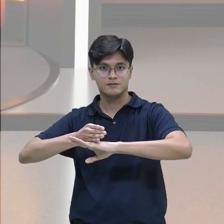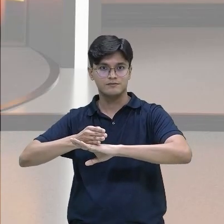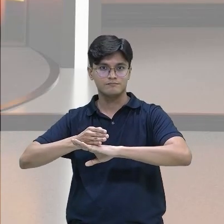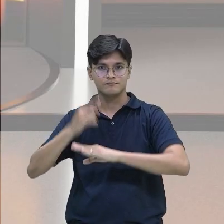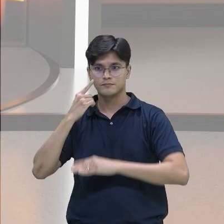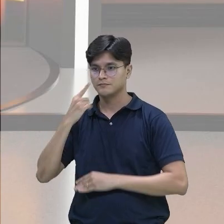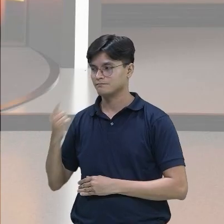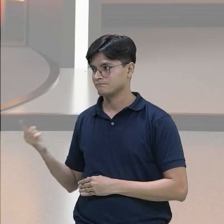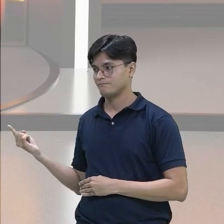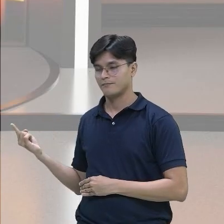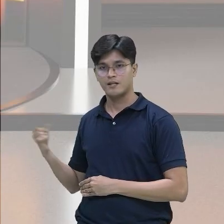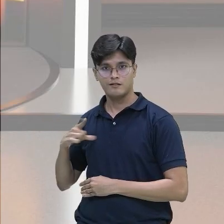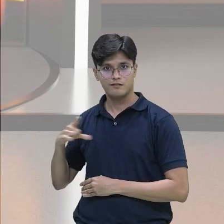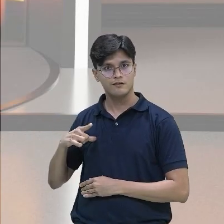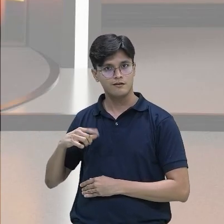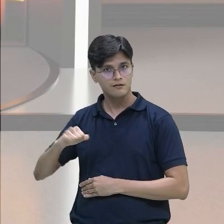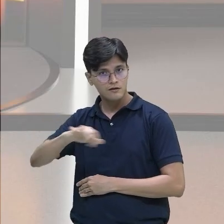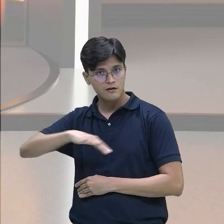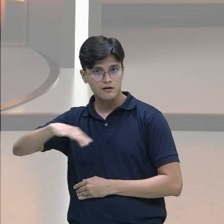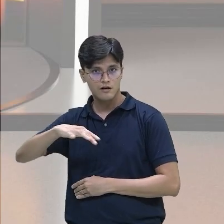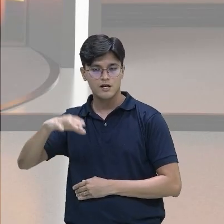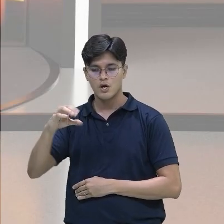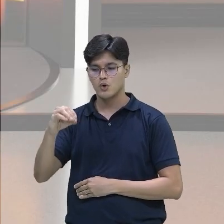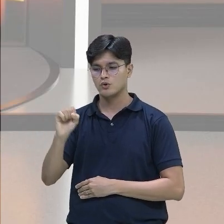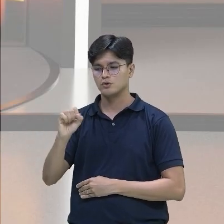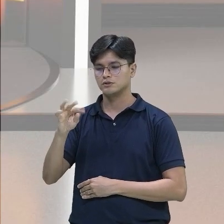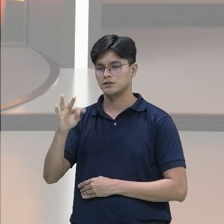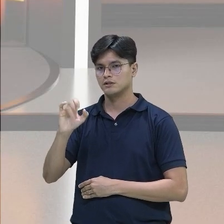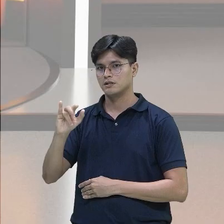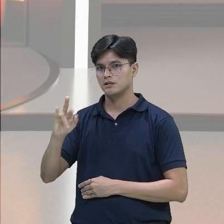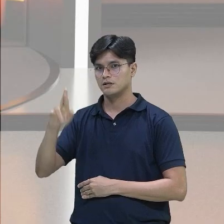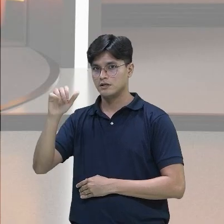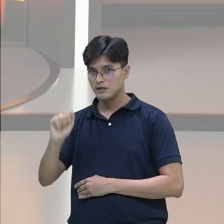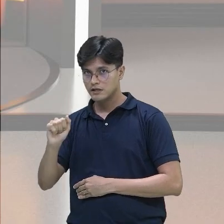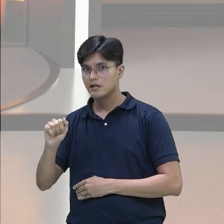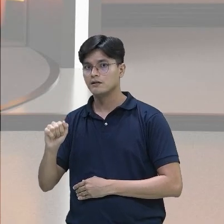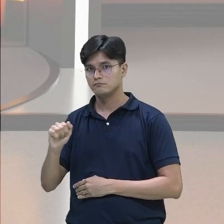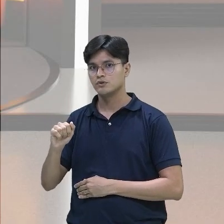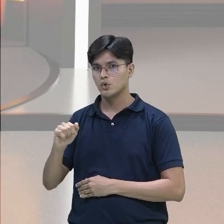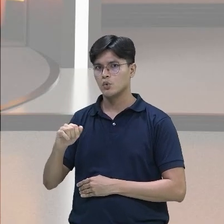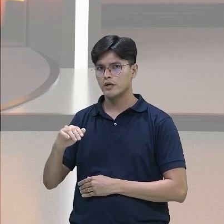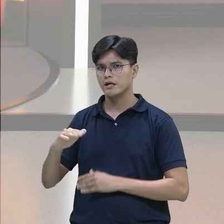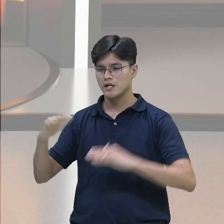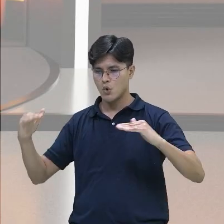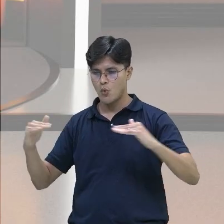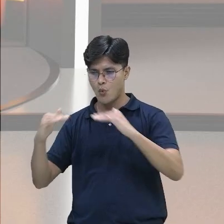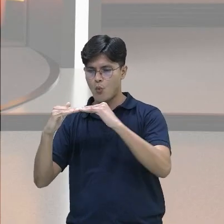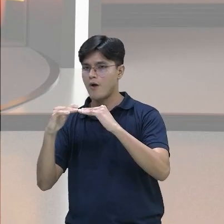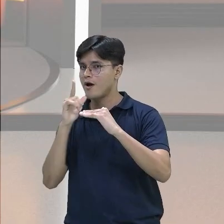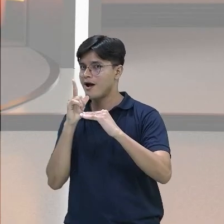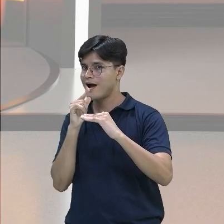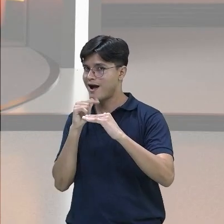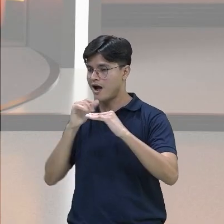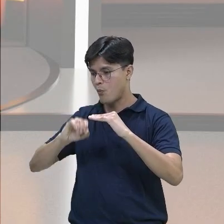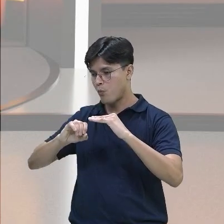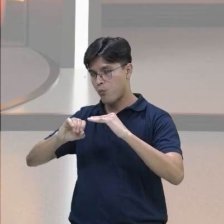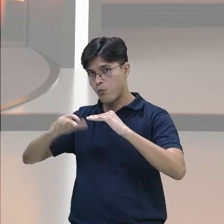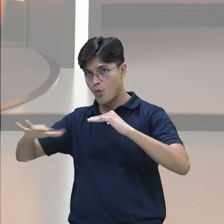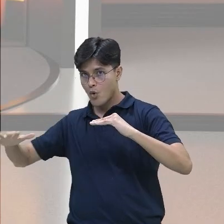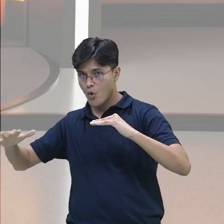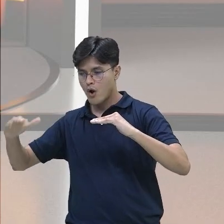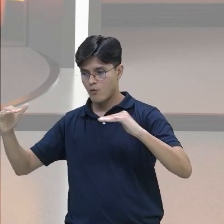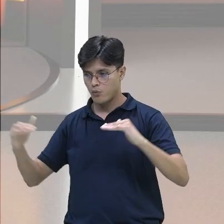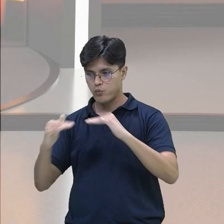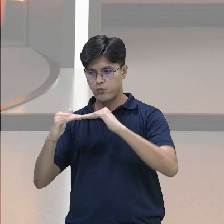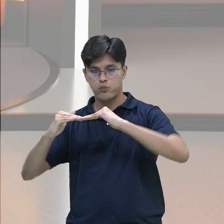área costeira, que tem o nível do mar. Quando a gente fala em nível do mar, gente, é porque realmente está próximo ali do litoral e